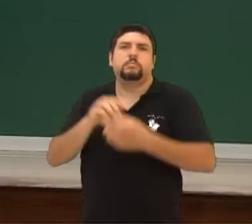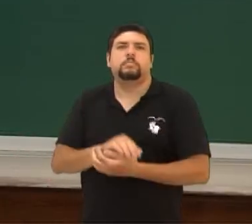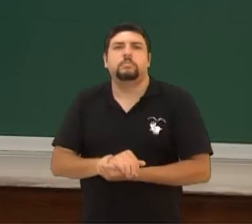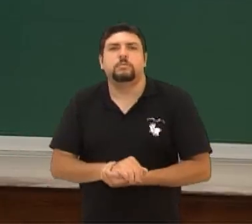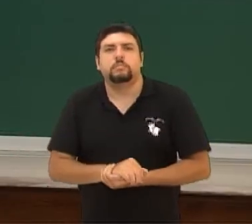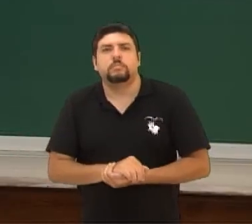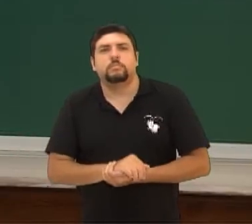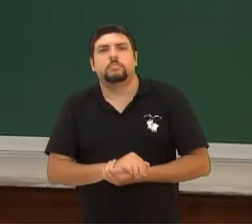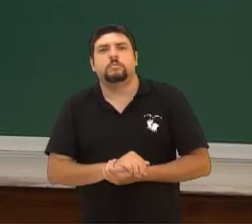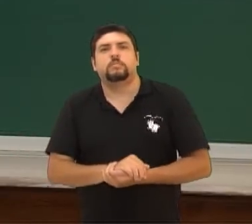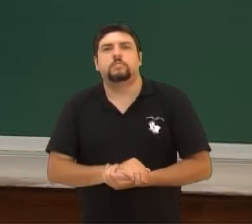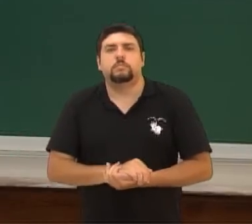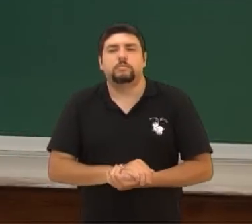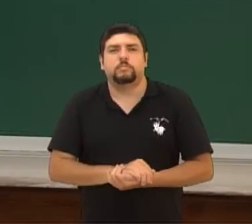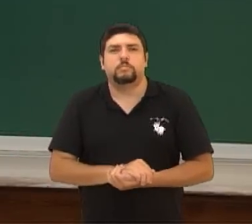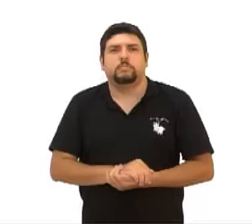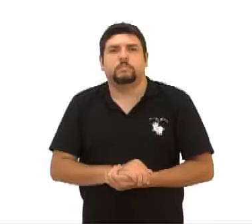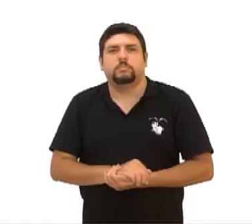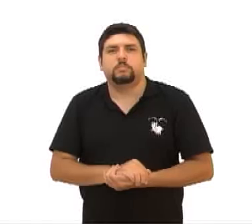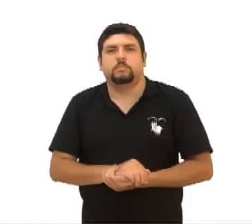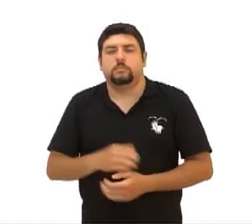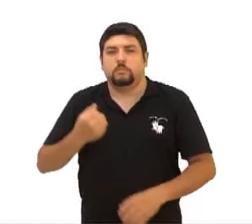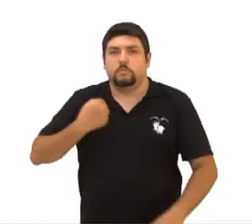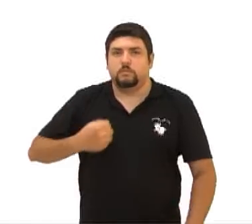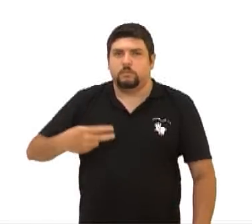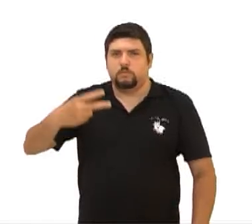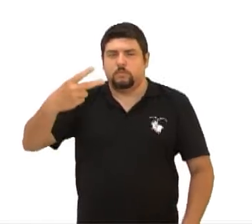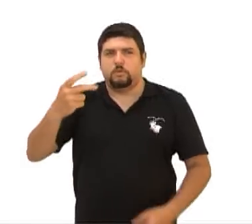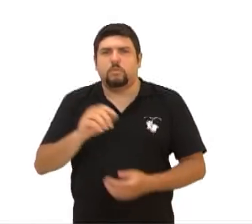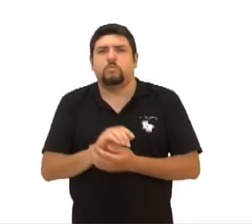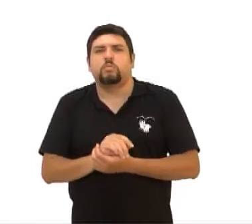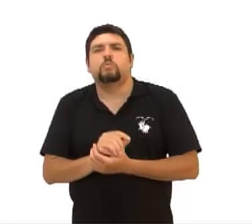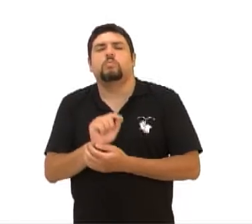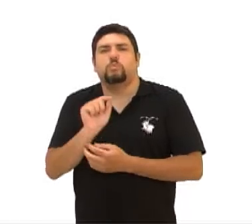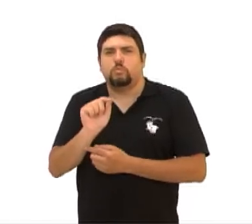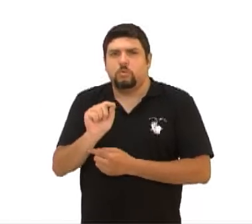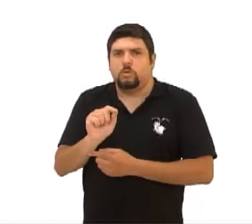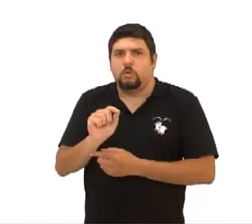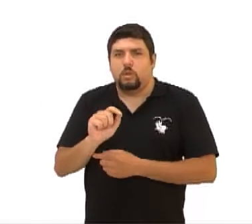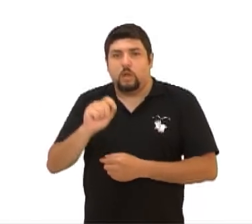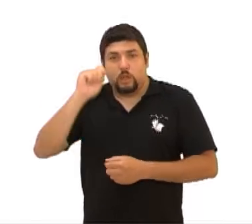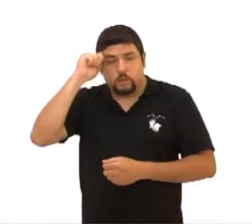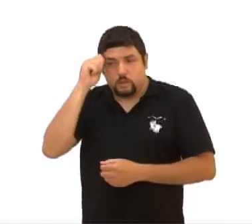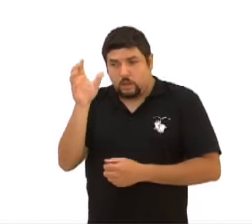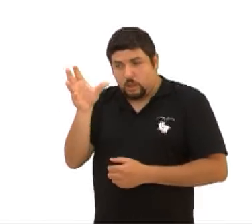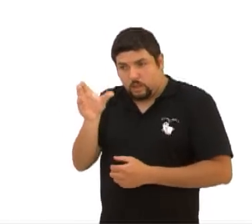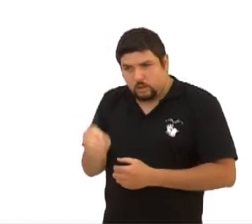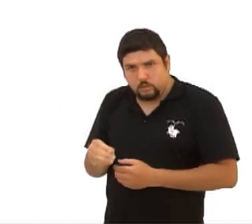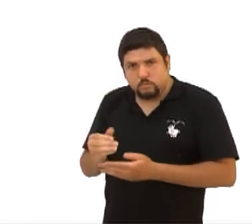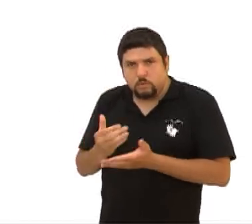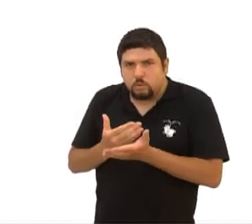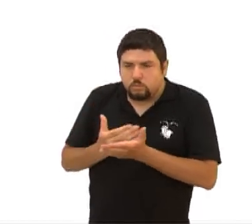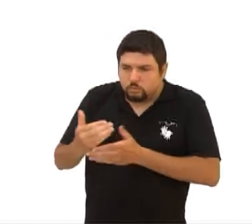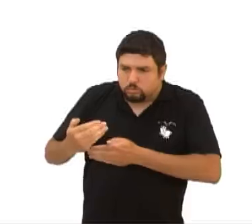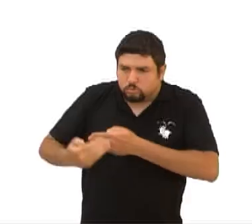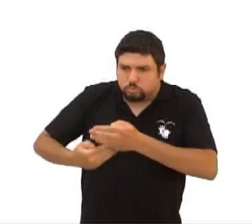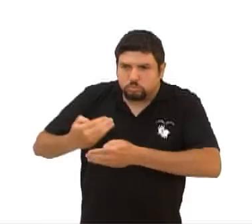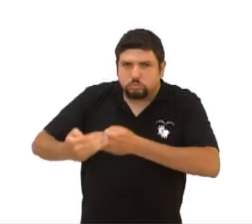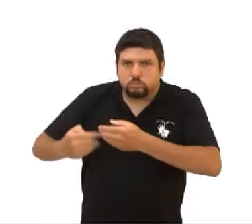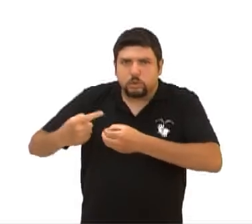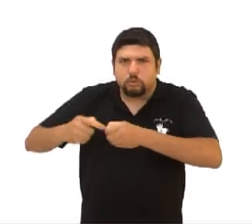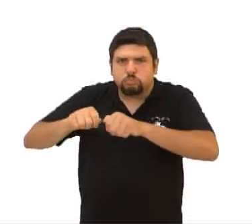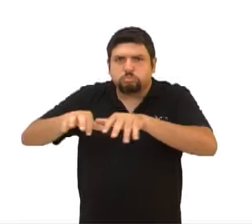nosso questionário. O número 2 fala da urbanização na África, que teve um crescimento mais expressivo a partir do quê?